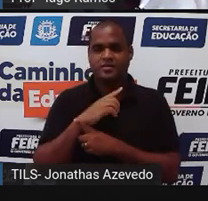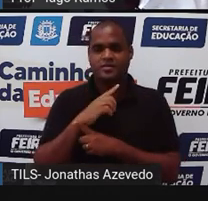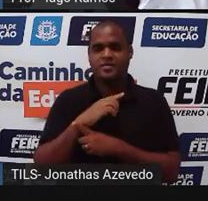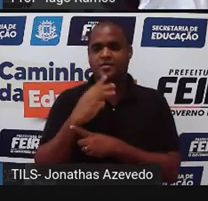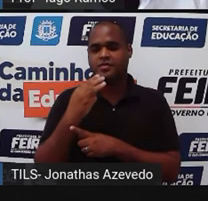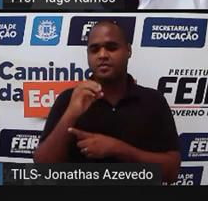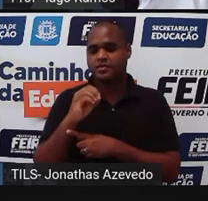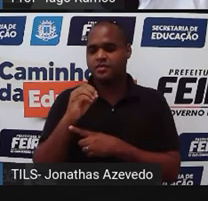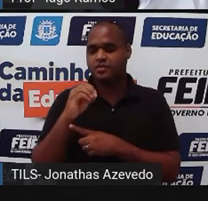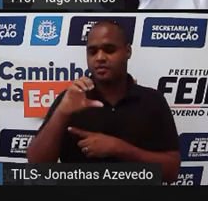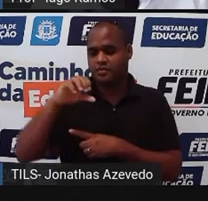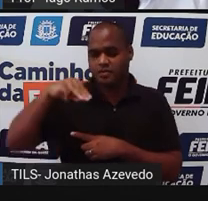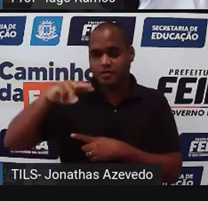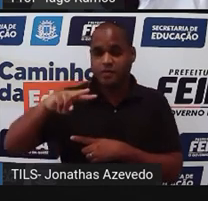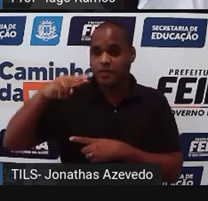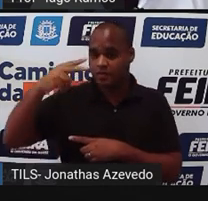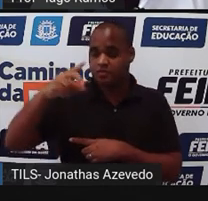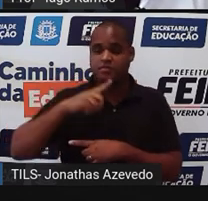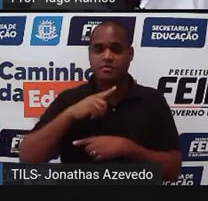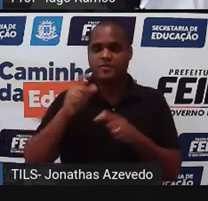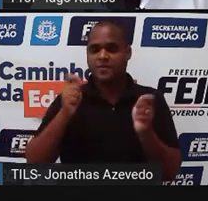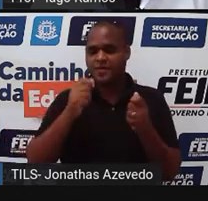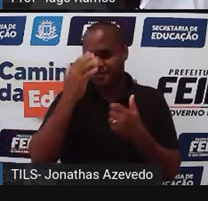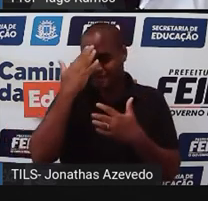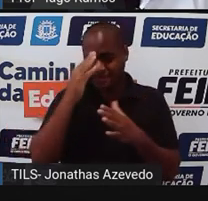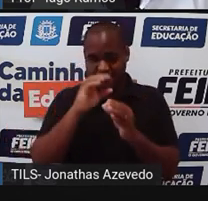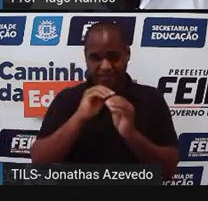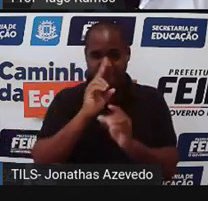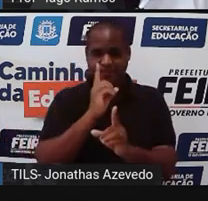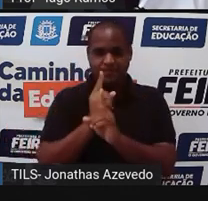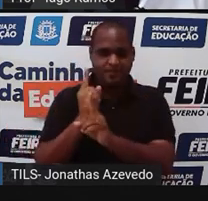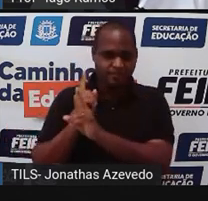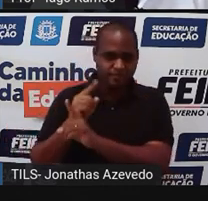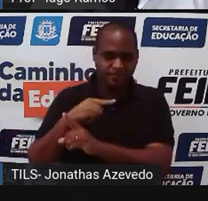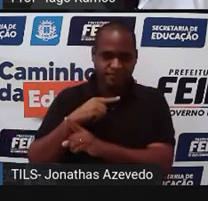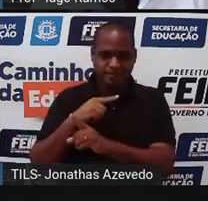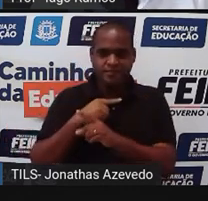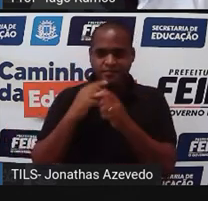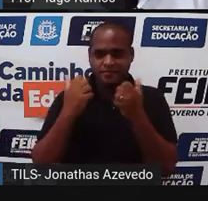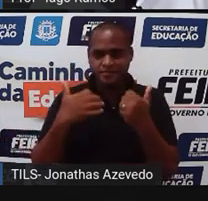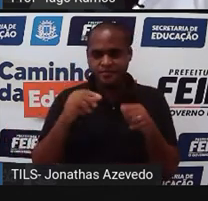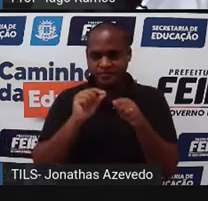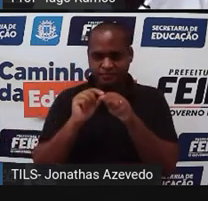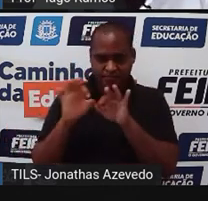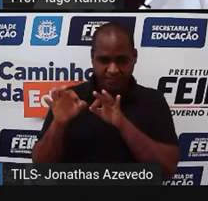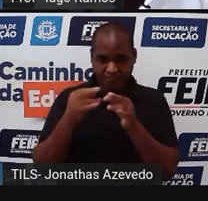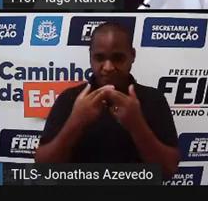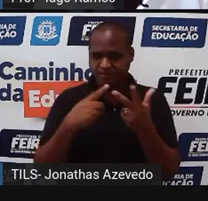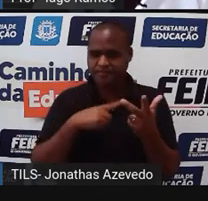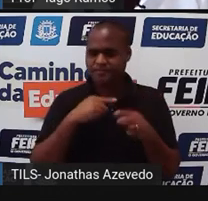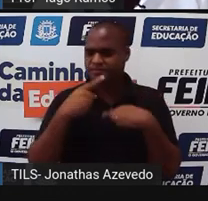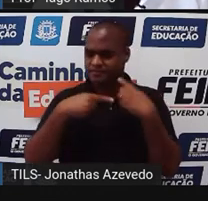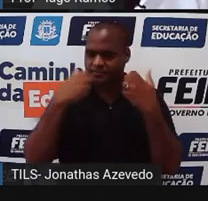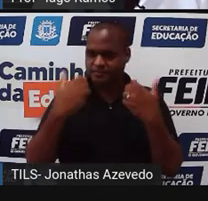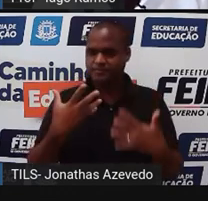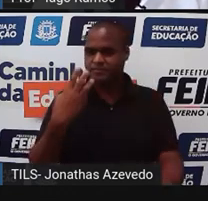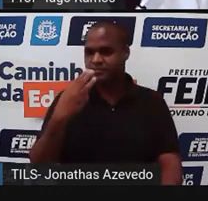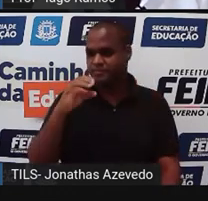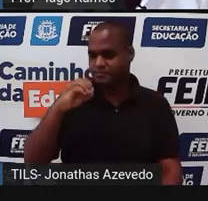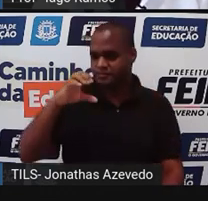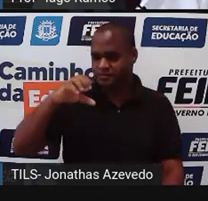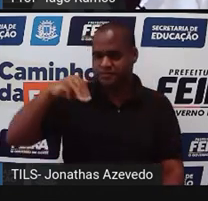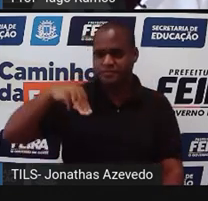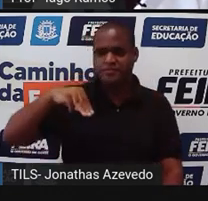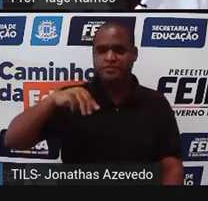30 centímetros quadrados não adiantar porque eu sei que você já encontrou esse resultado Já tá feito depois é só fazer 30